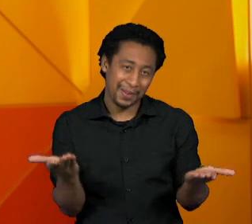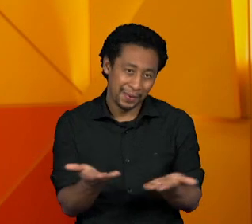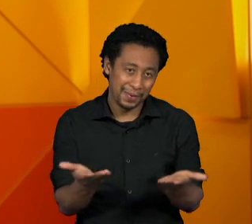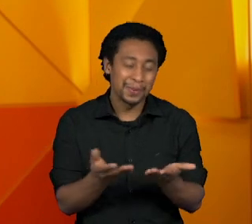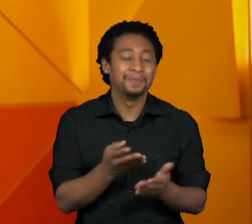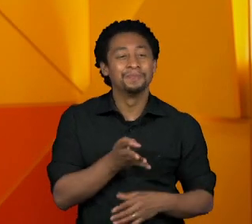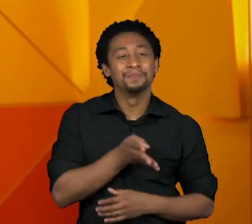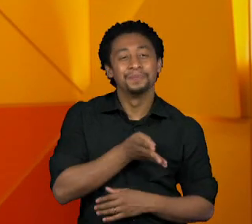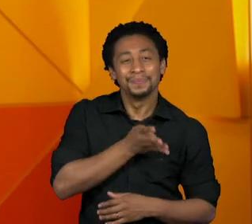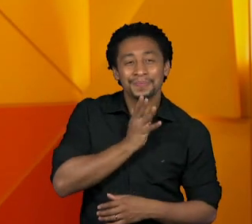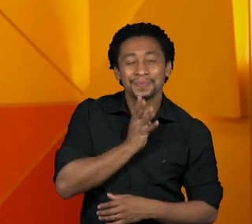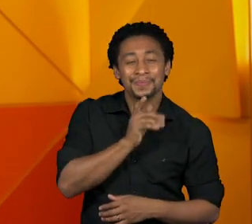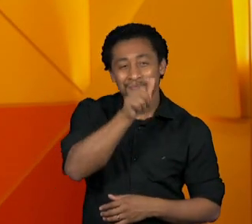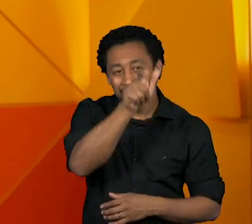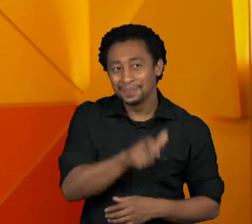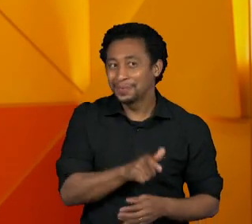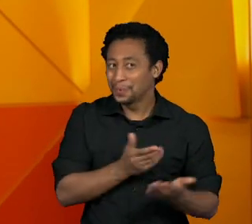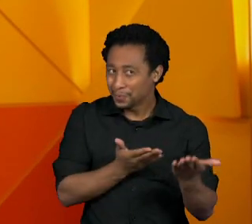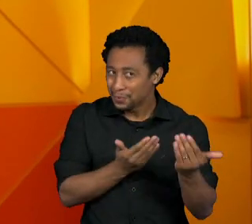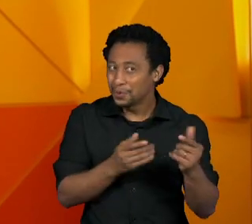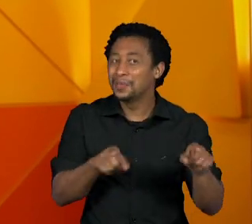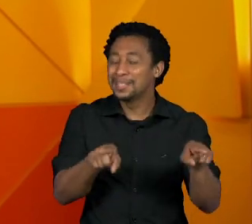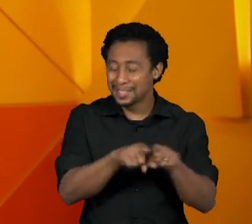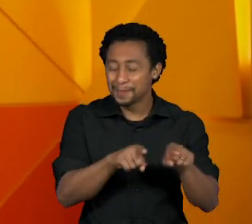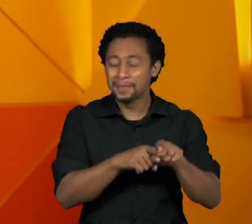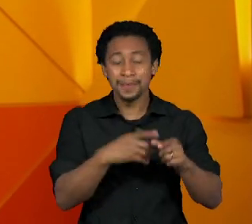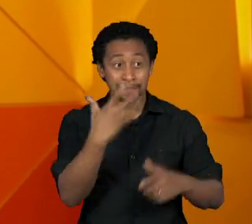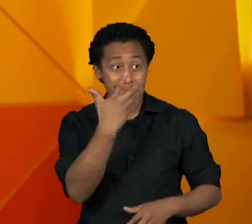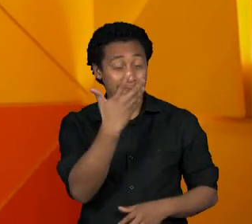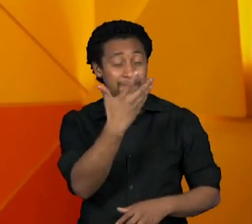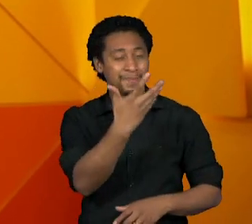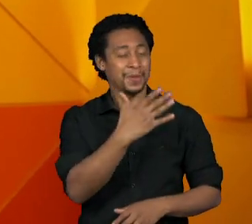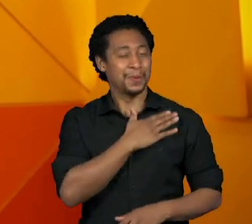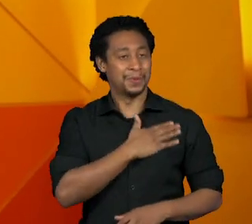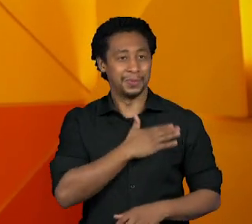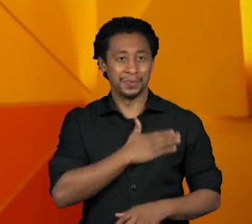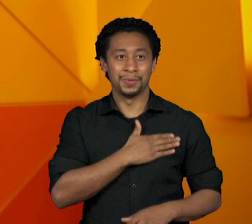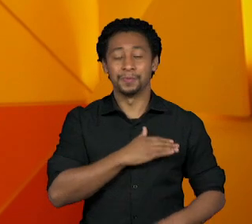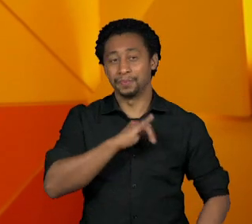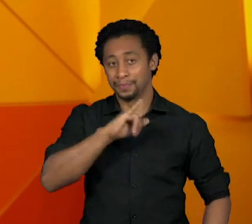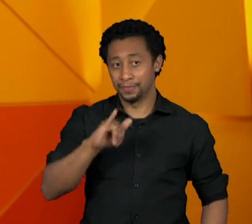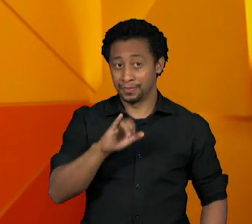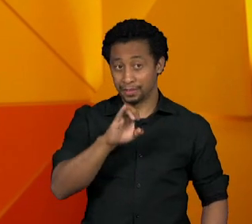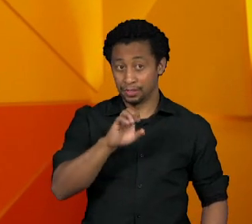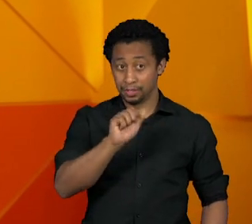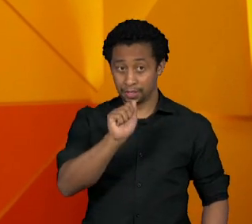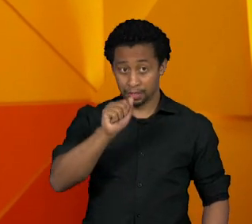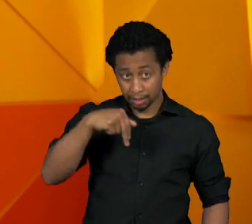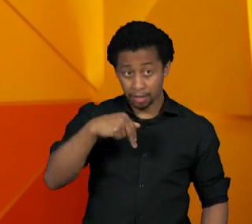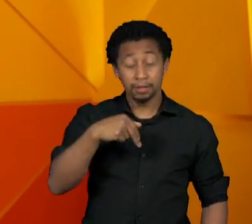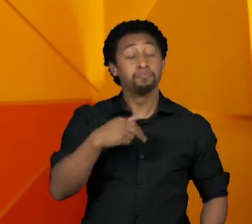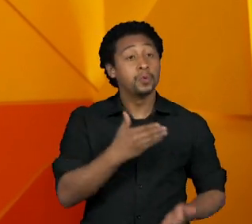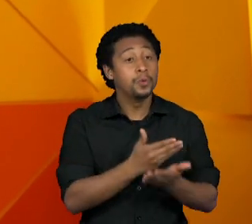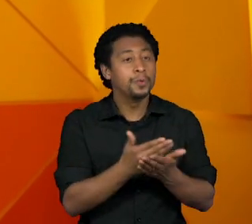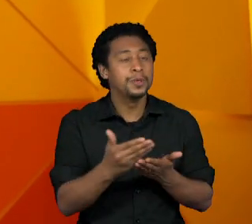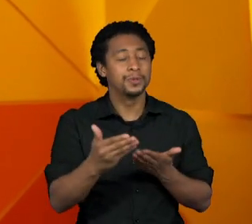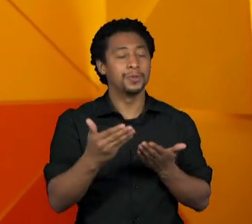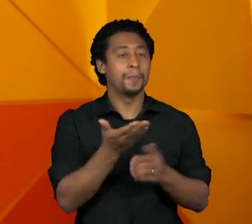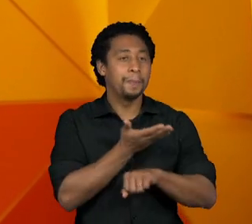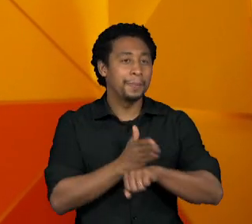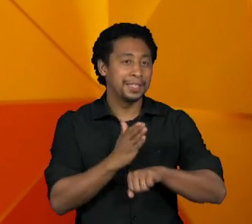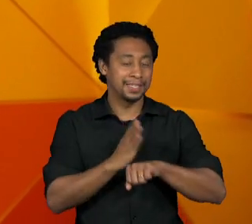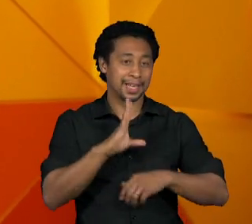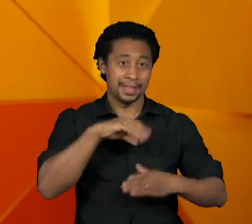jovem que também se encantou. O Jean William pegou gosto pela música em casa. Ele começou na igreja e